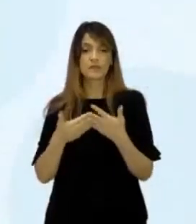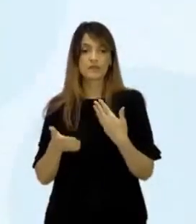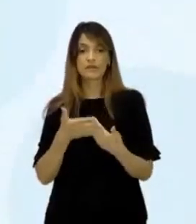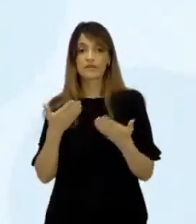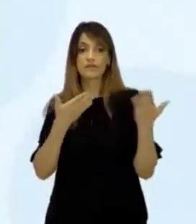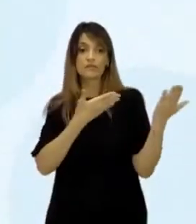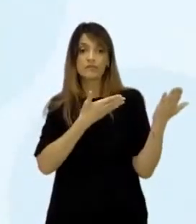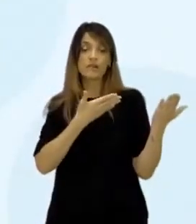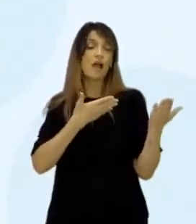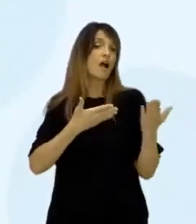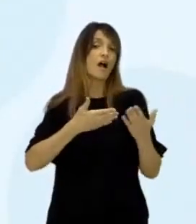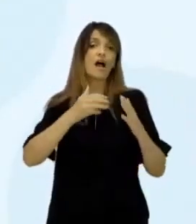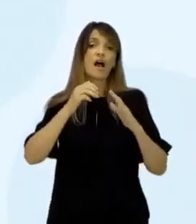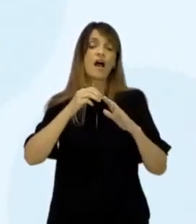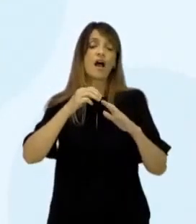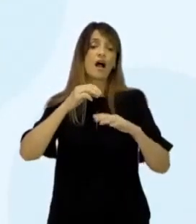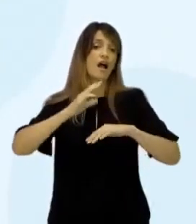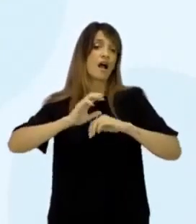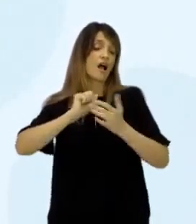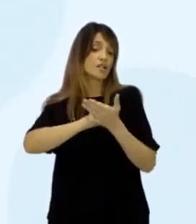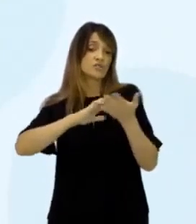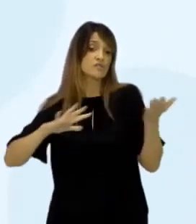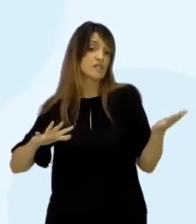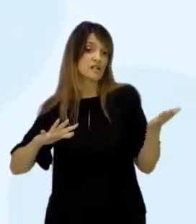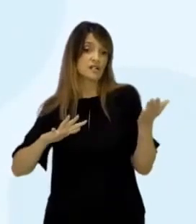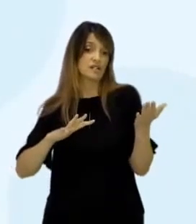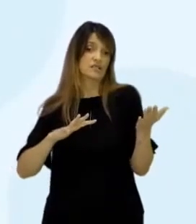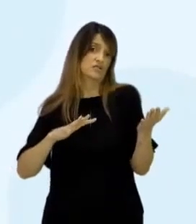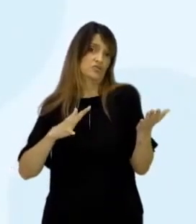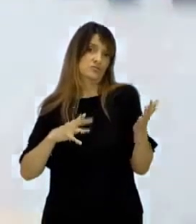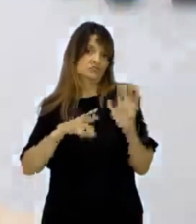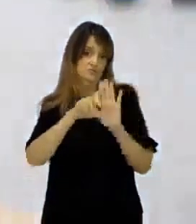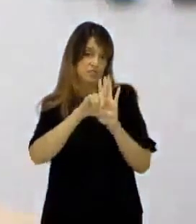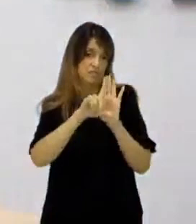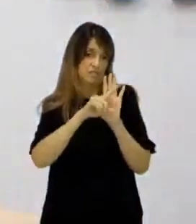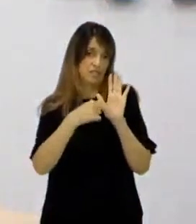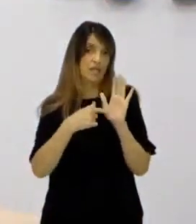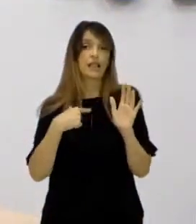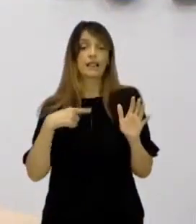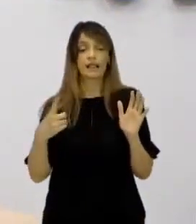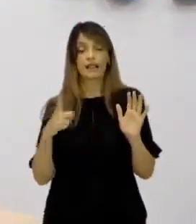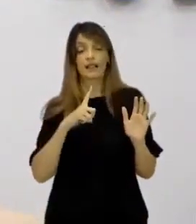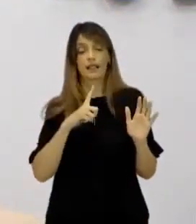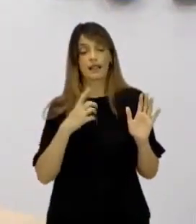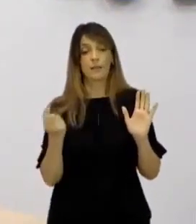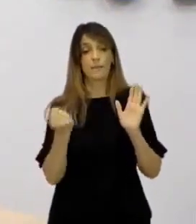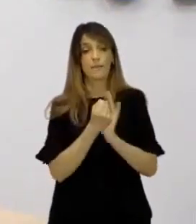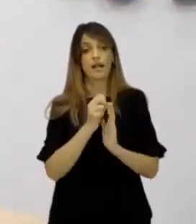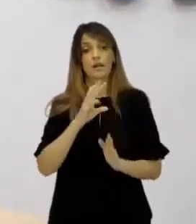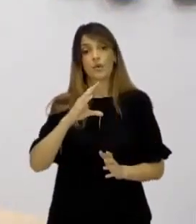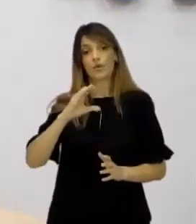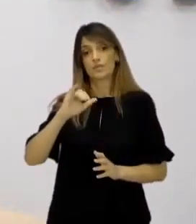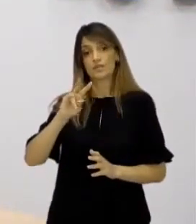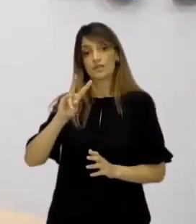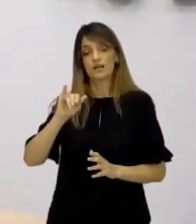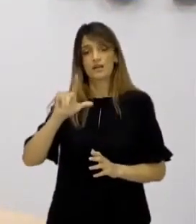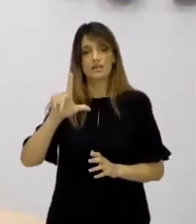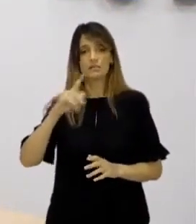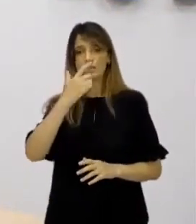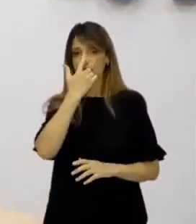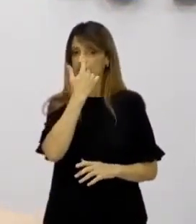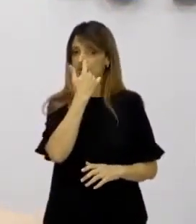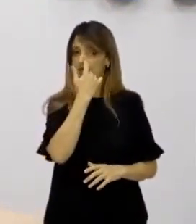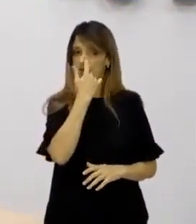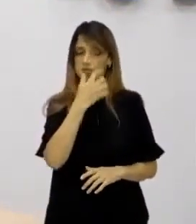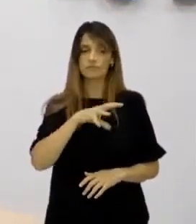suas atividades nos termos da lei. E aí o que acontece? A gente tem o Marco Civil, mas a gente viu ali no começo que eu falei dar uma respirada,